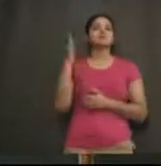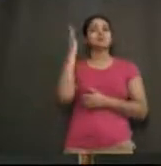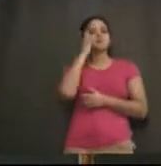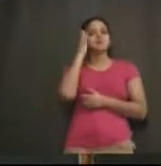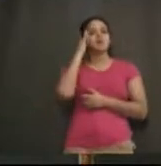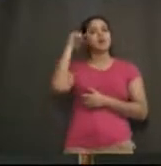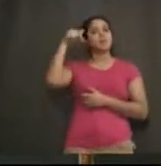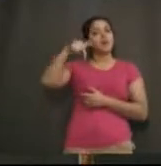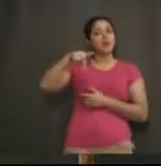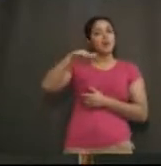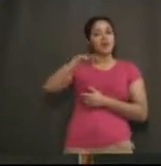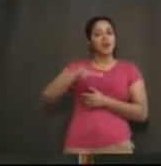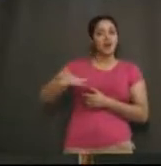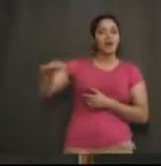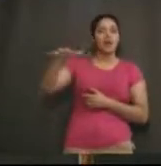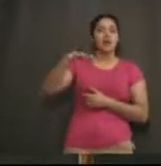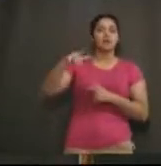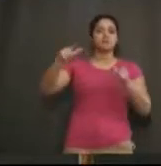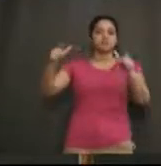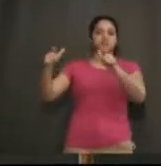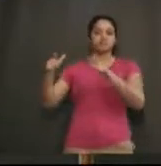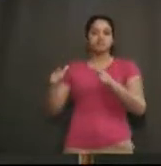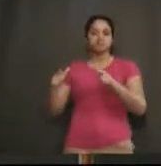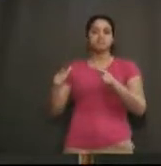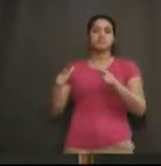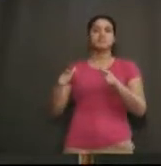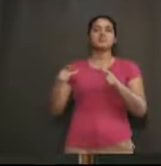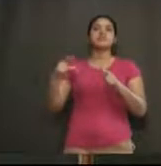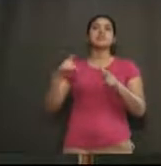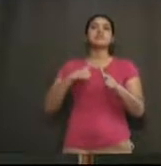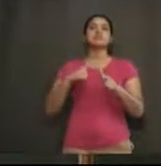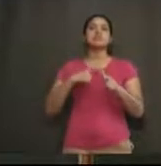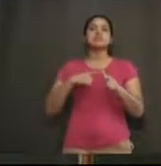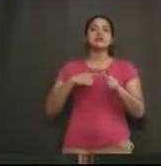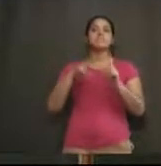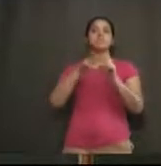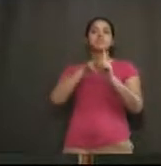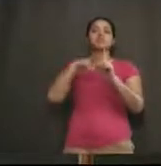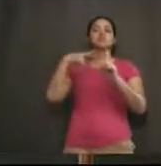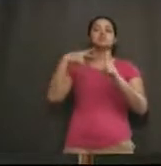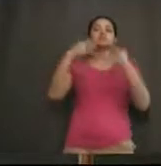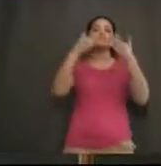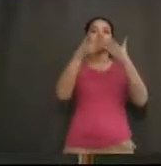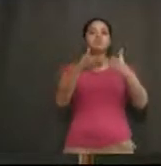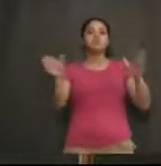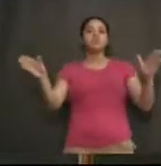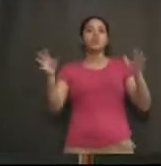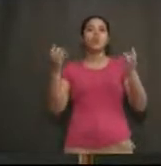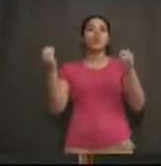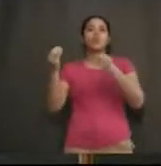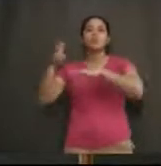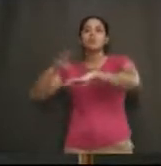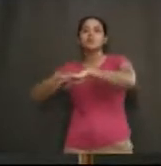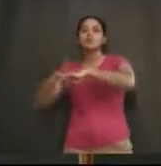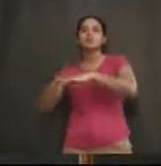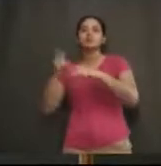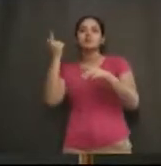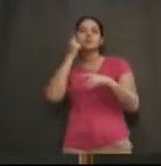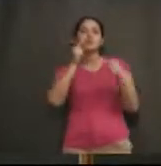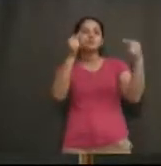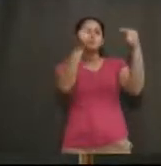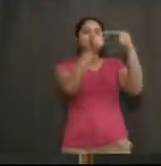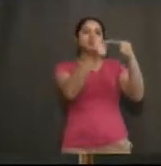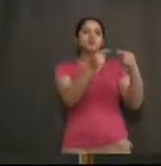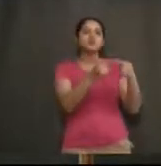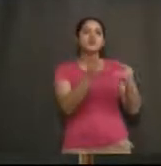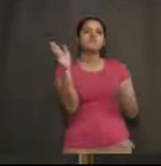tem uma visão mais ampla, né, da matemática e suas aplicações. É aqui que, como o professor